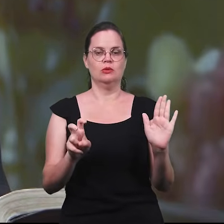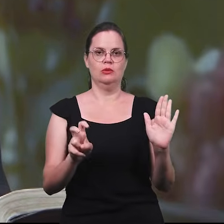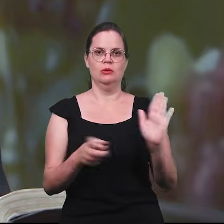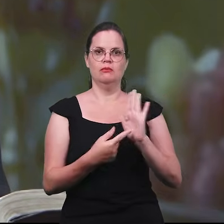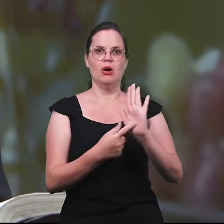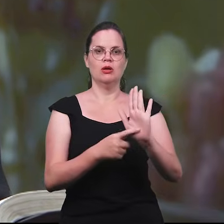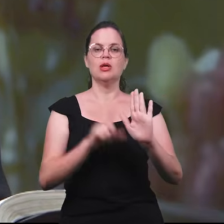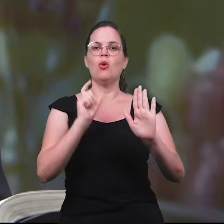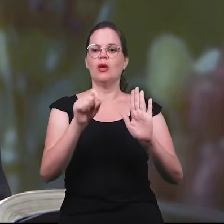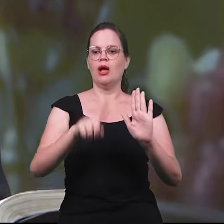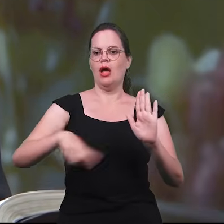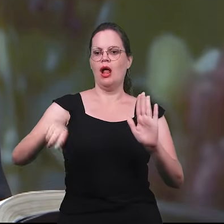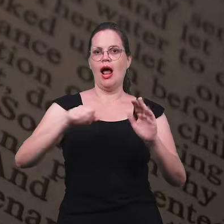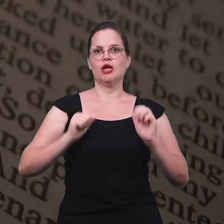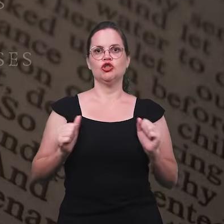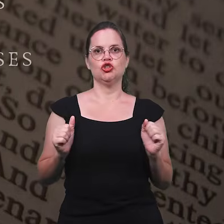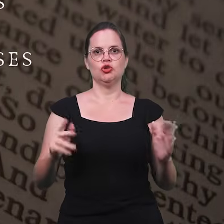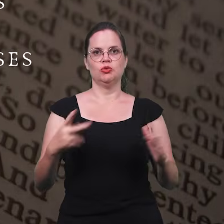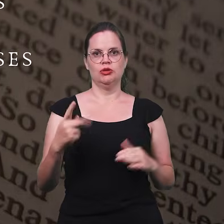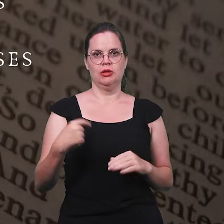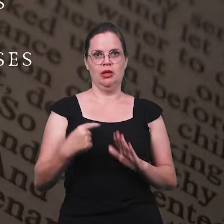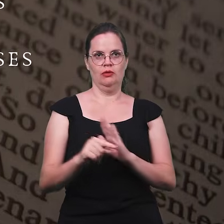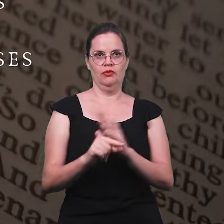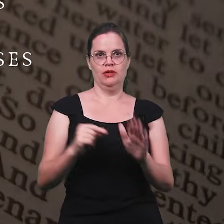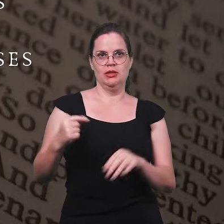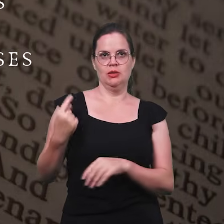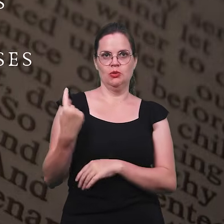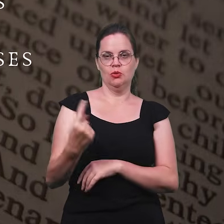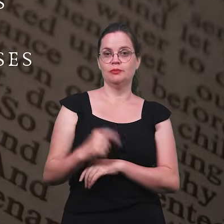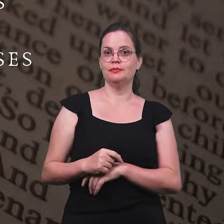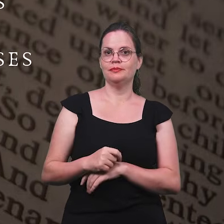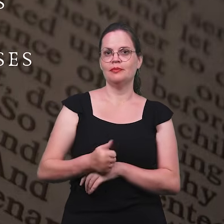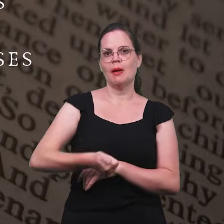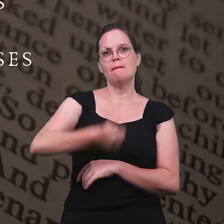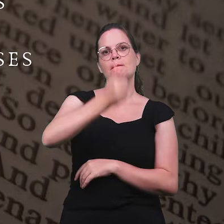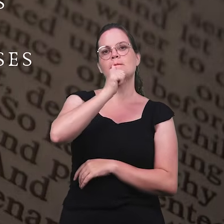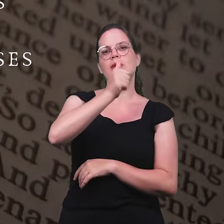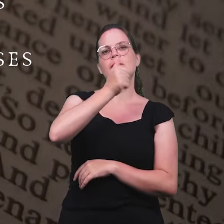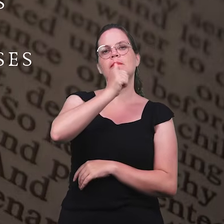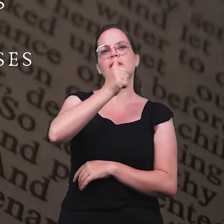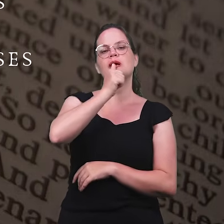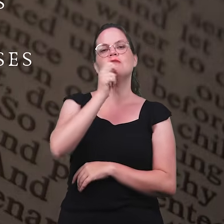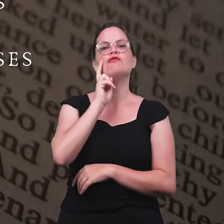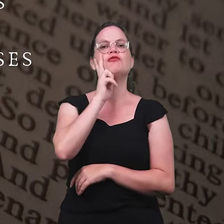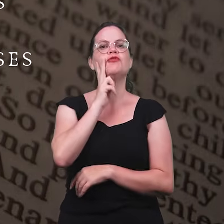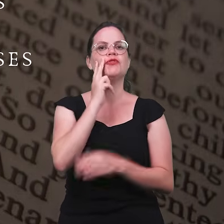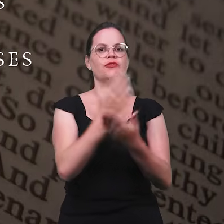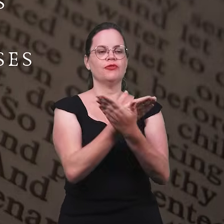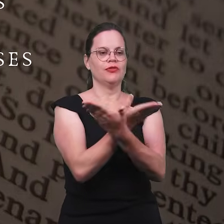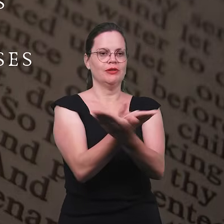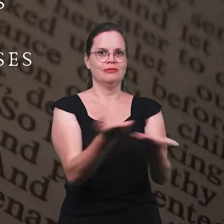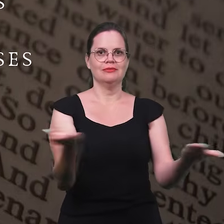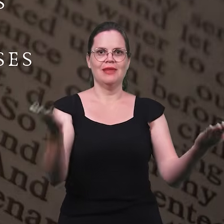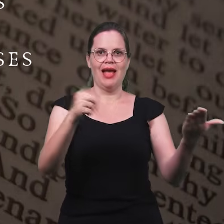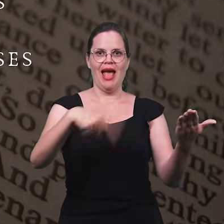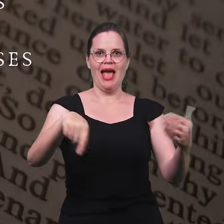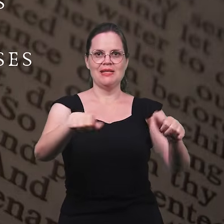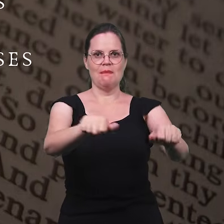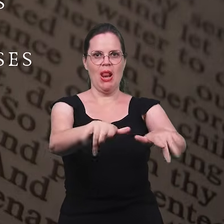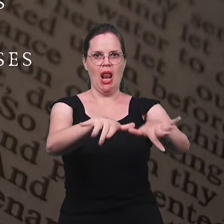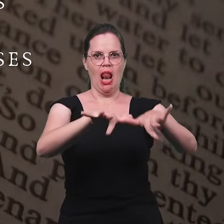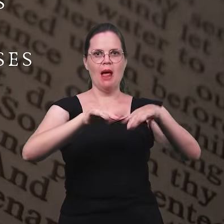essas expressões. Verso 1, bebeu vinho na presença dos 1000. Verso